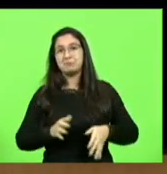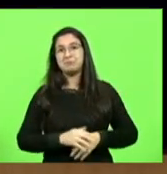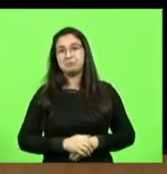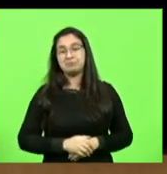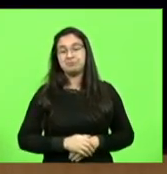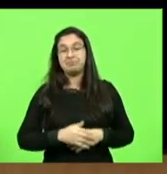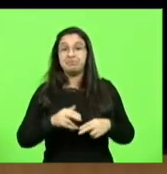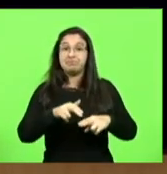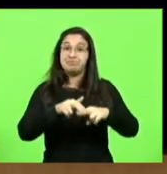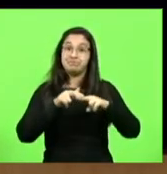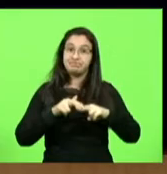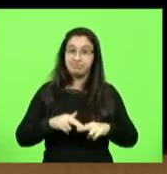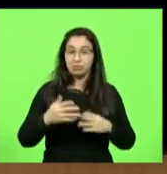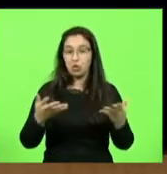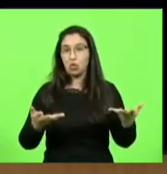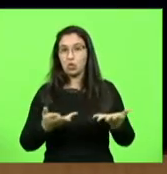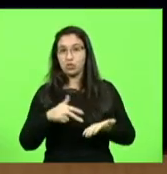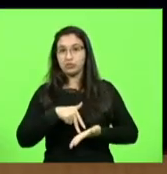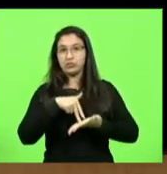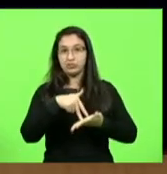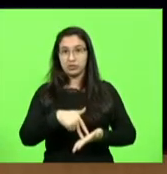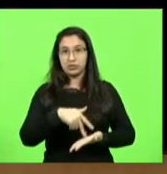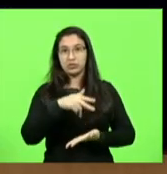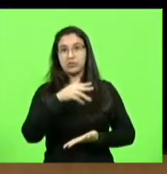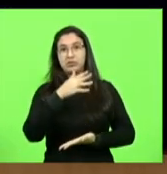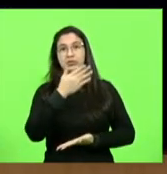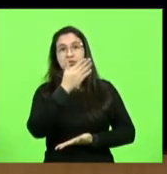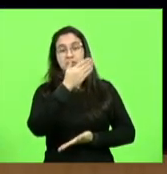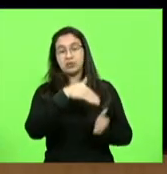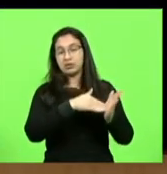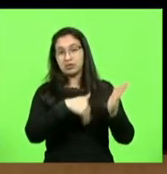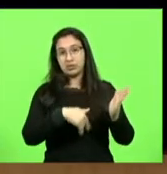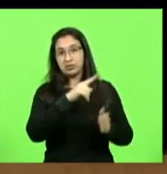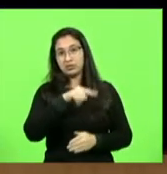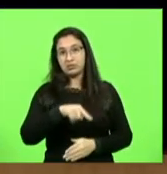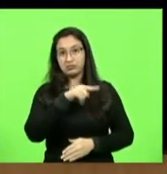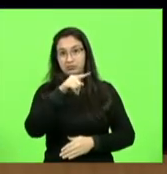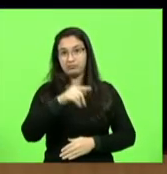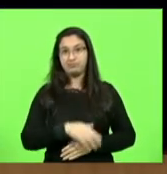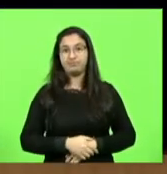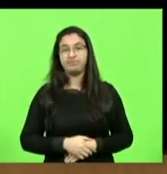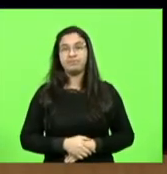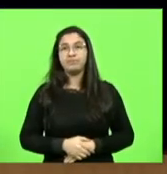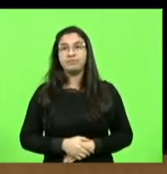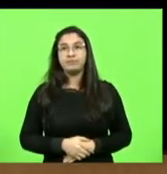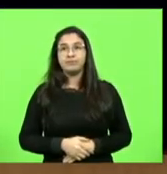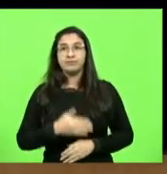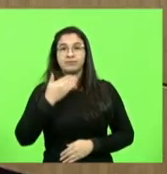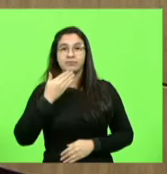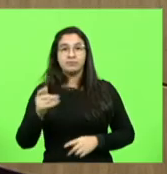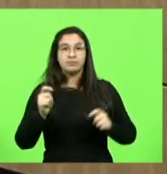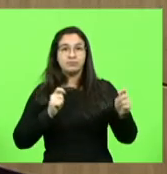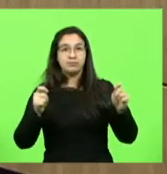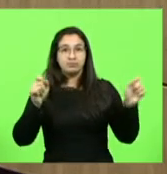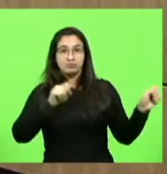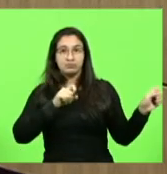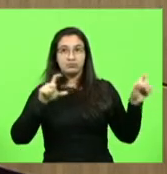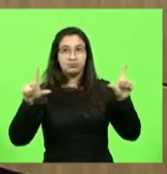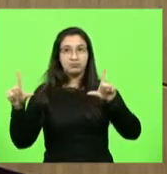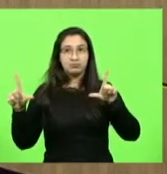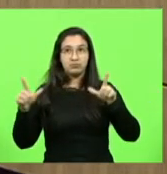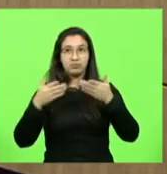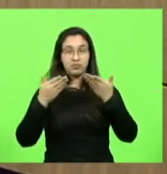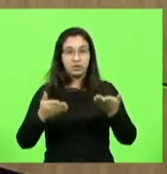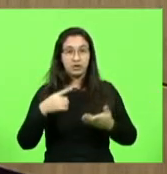nós hoje nos posicionamos favoráveis à derrubada desse veto, presidente. Peço assessoria para que abra o painel para que os senhores e senhoras